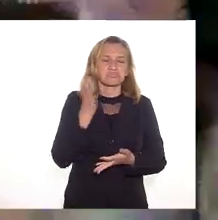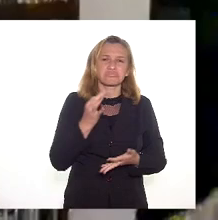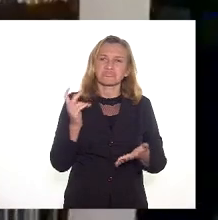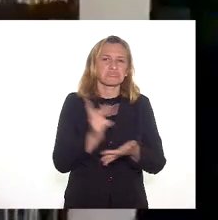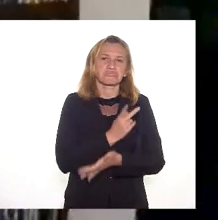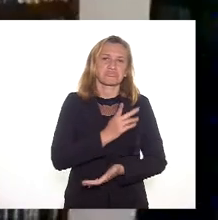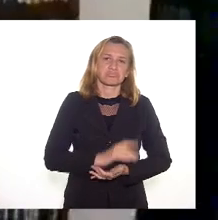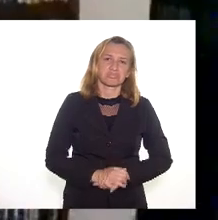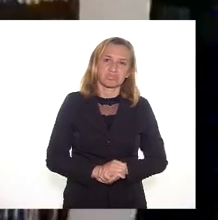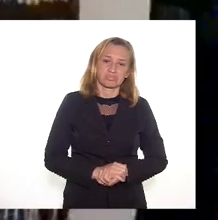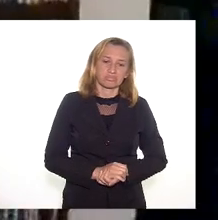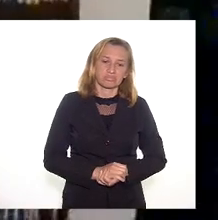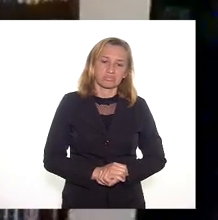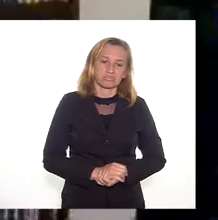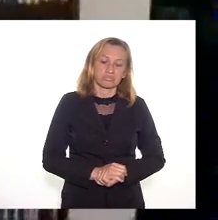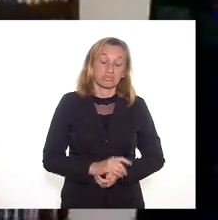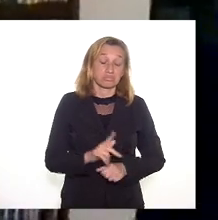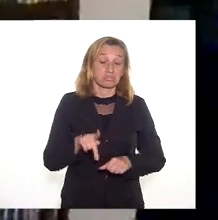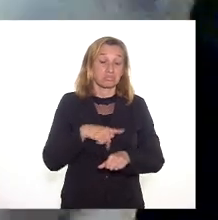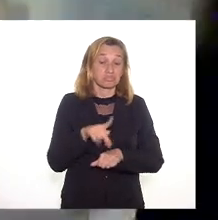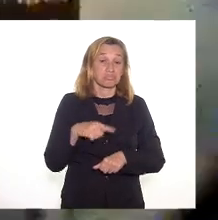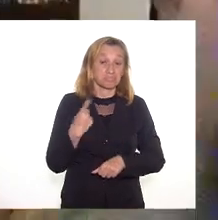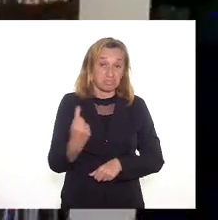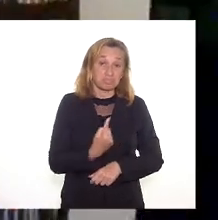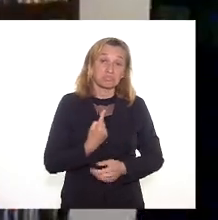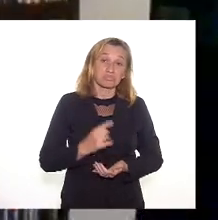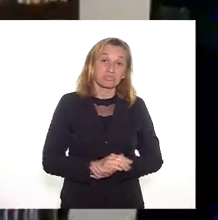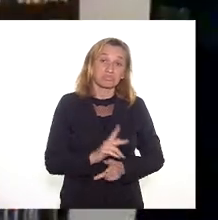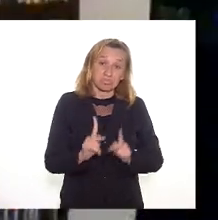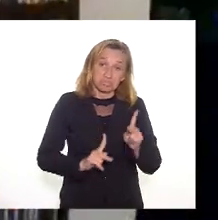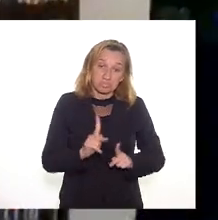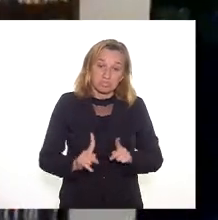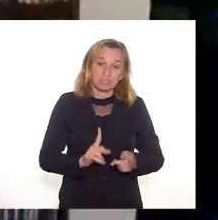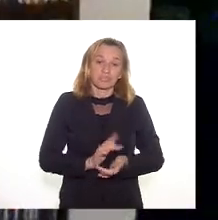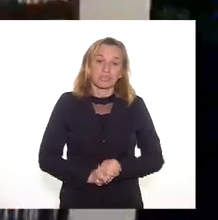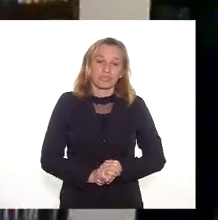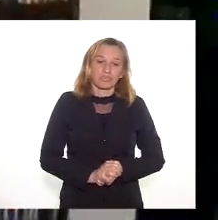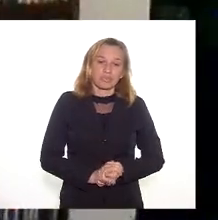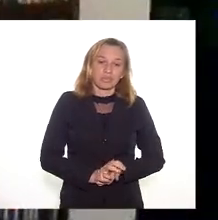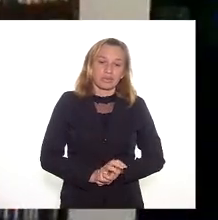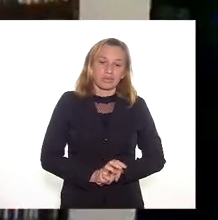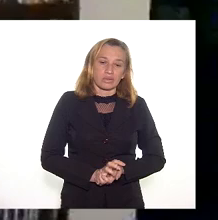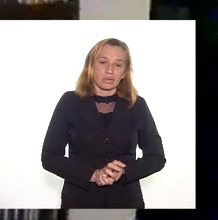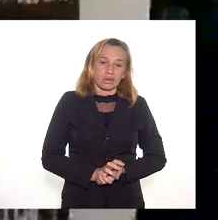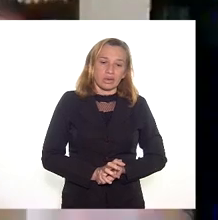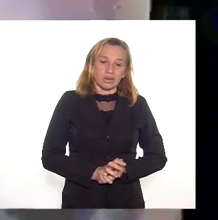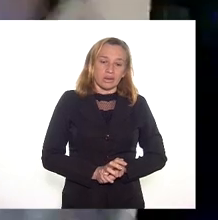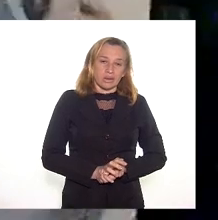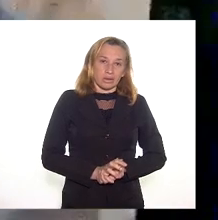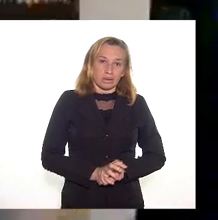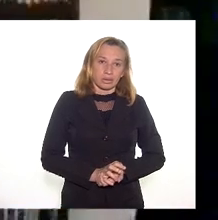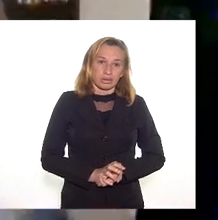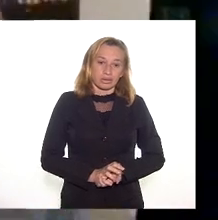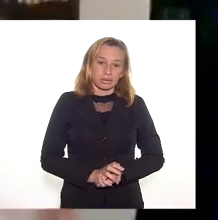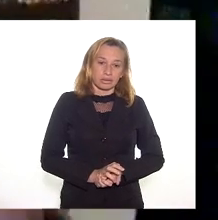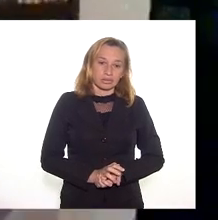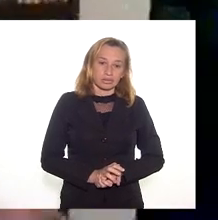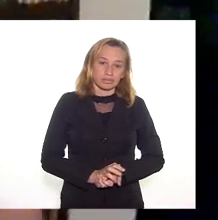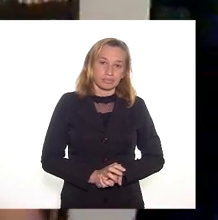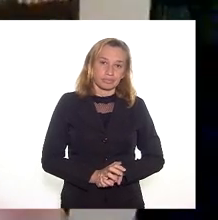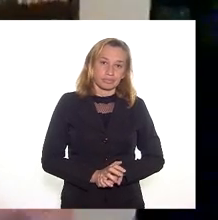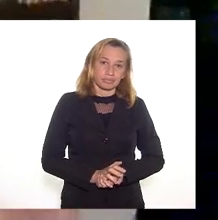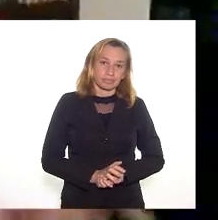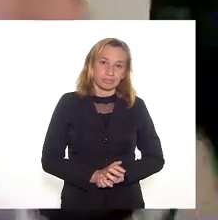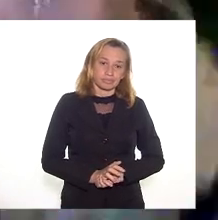acontecendo com o nosso país com o nosso povo que ainda não